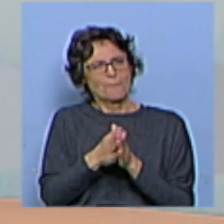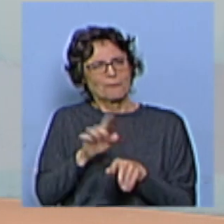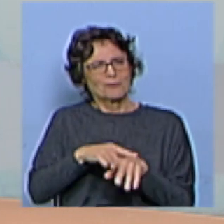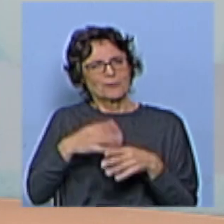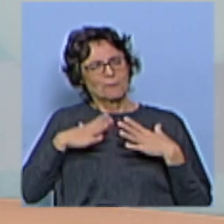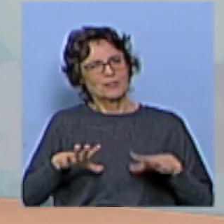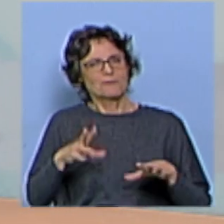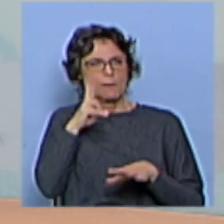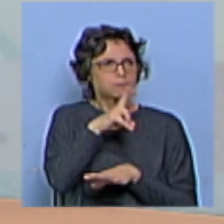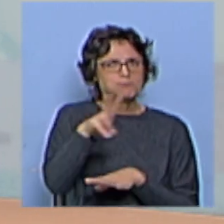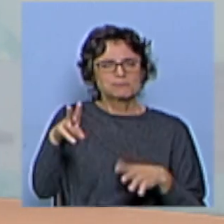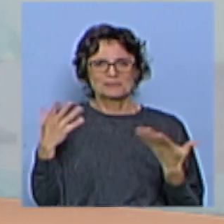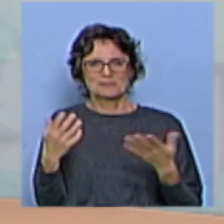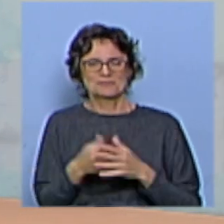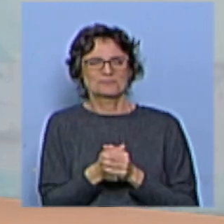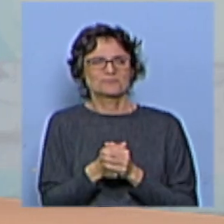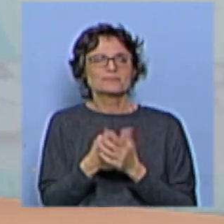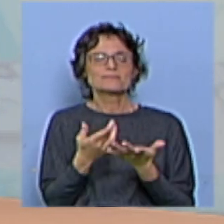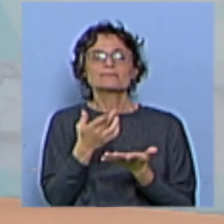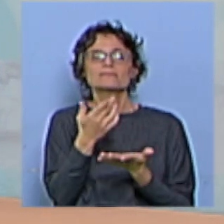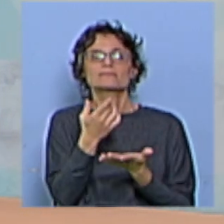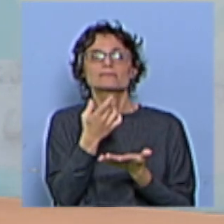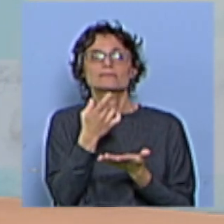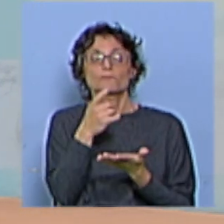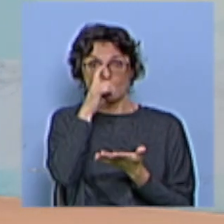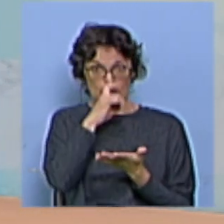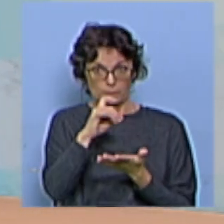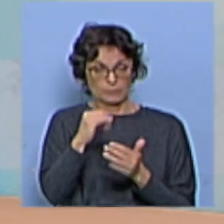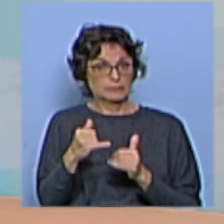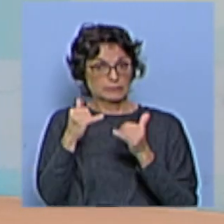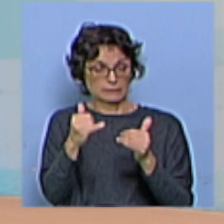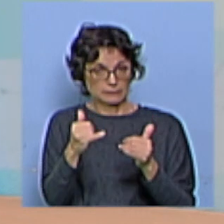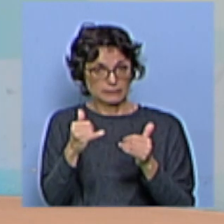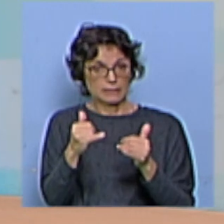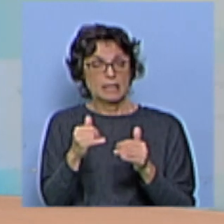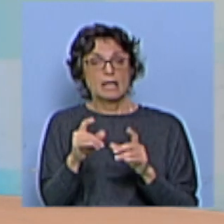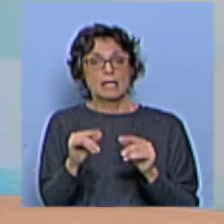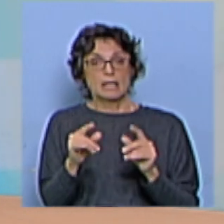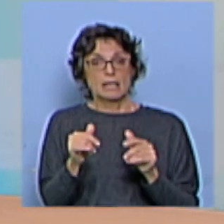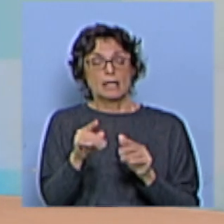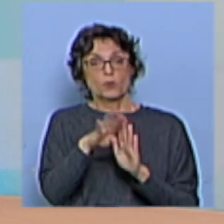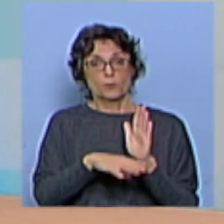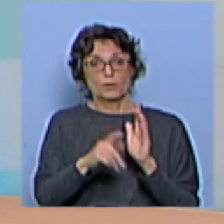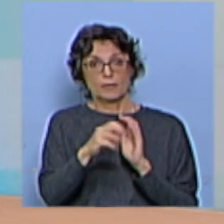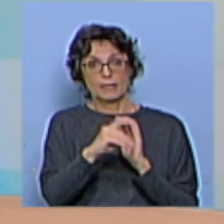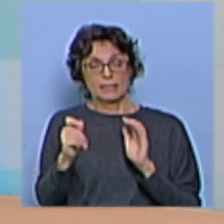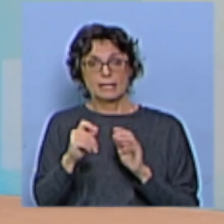património. Antes do fim, só lembrar que mais logo a edição rádio do programa Eclésia passa na Antena